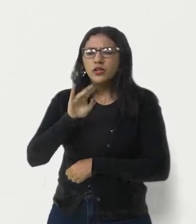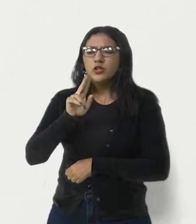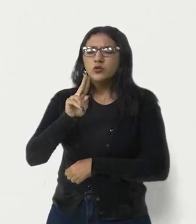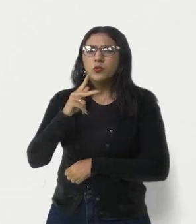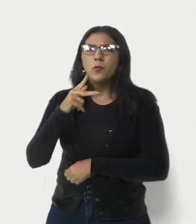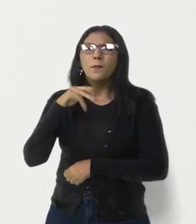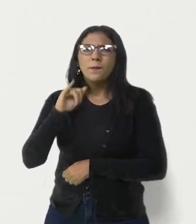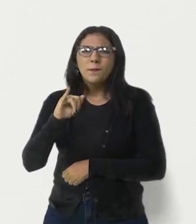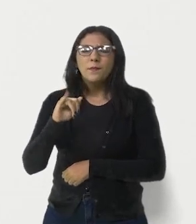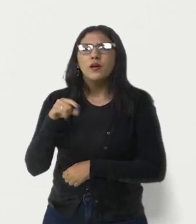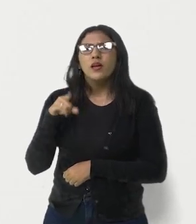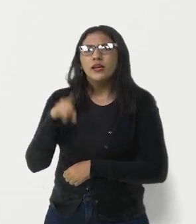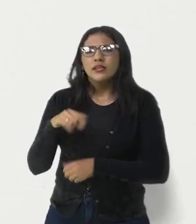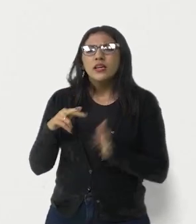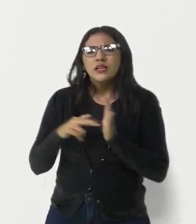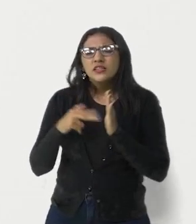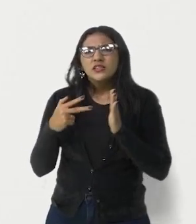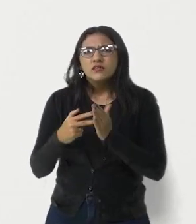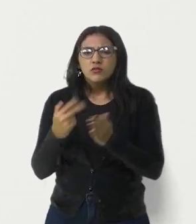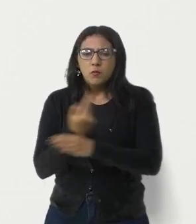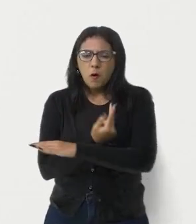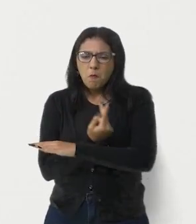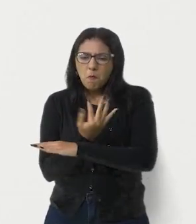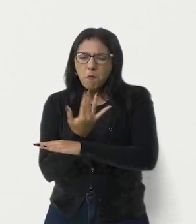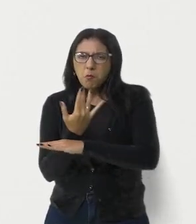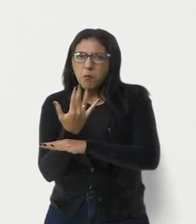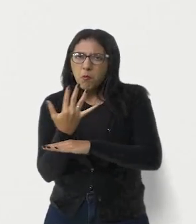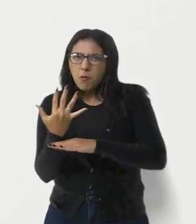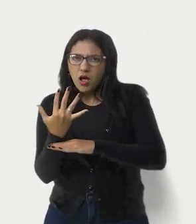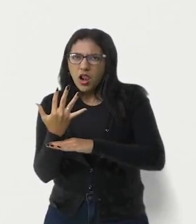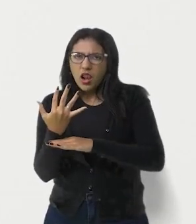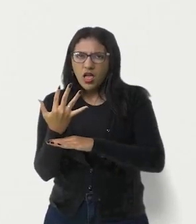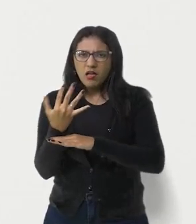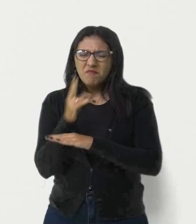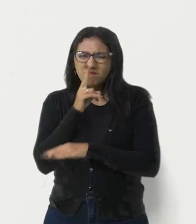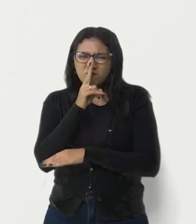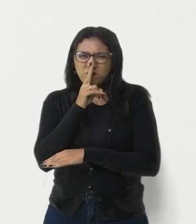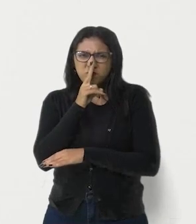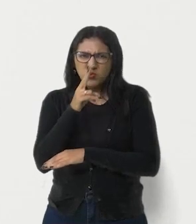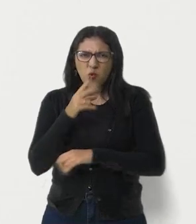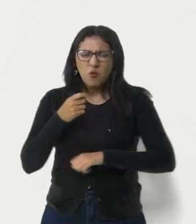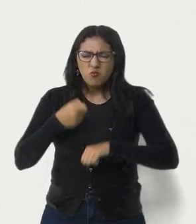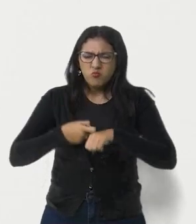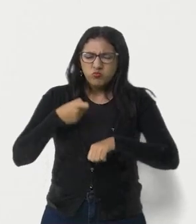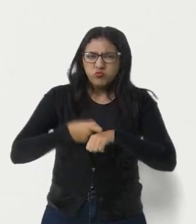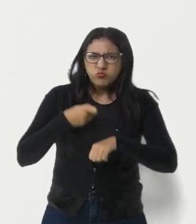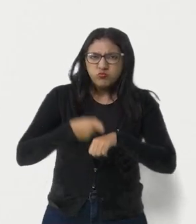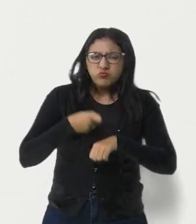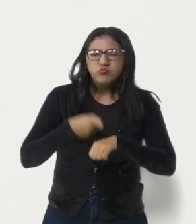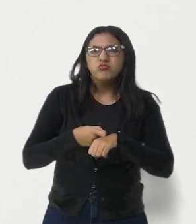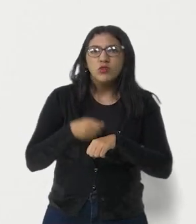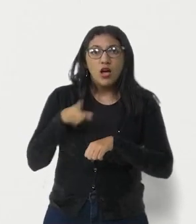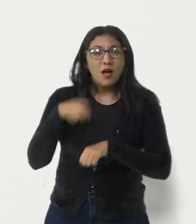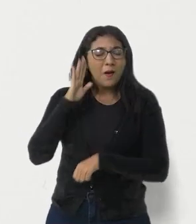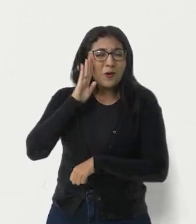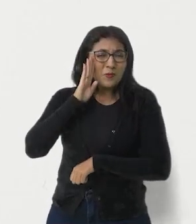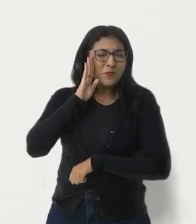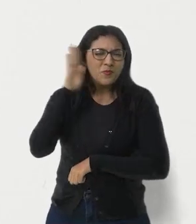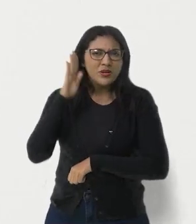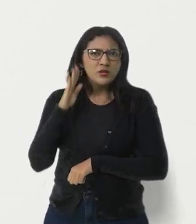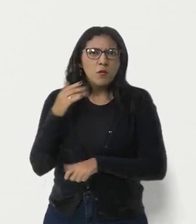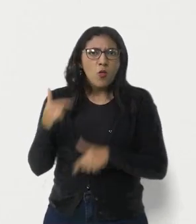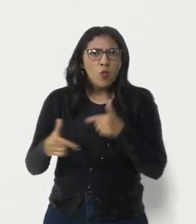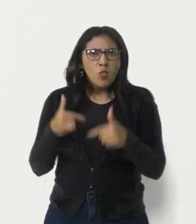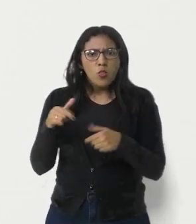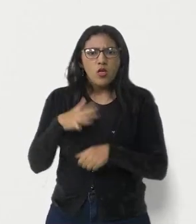quer dizer planta fibrosa. E essa é uma das principais atividades econômicas extrativistas que a